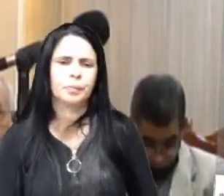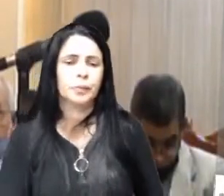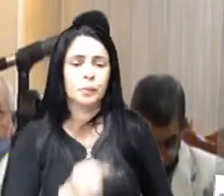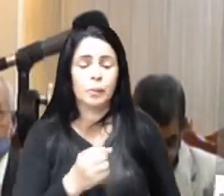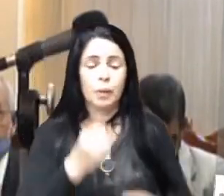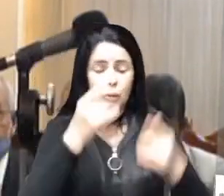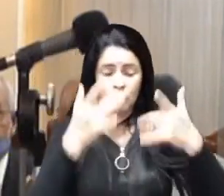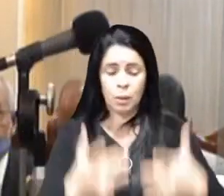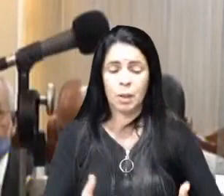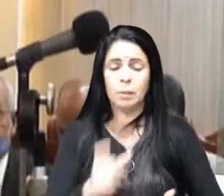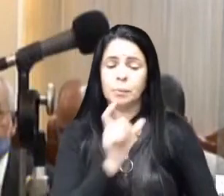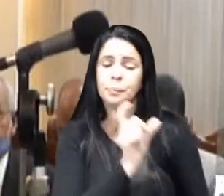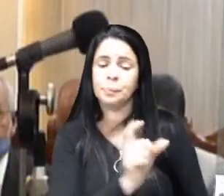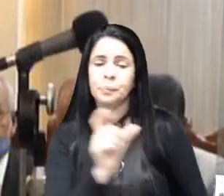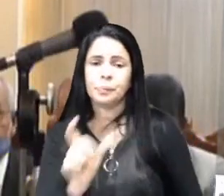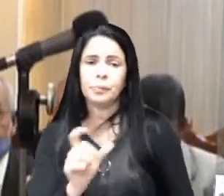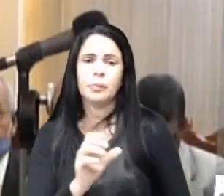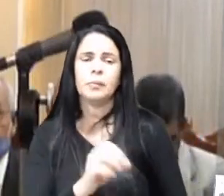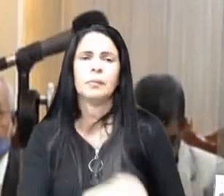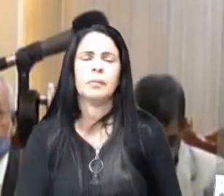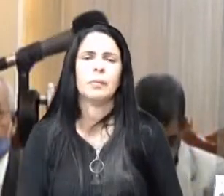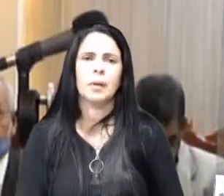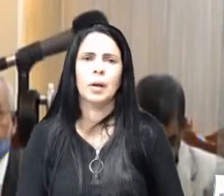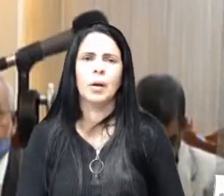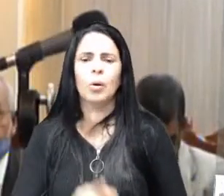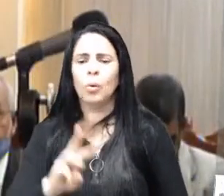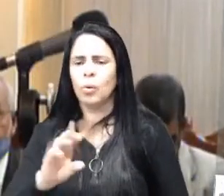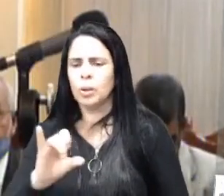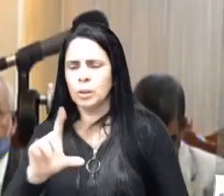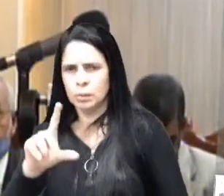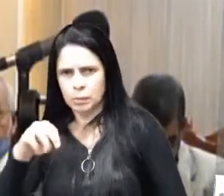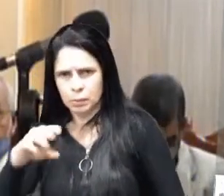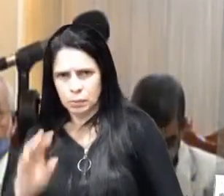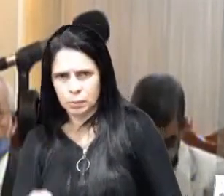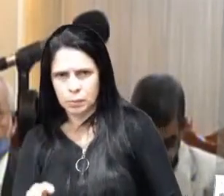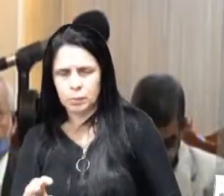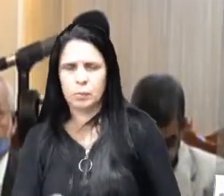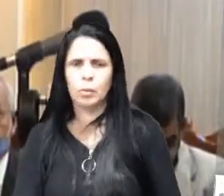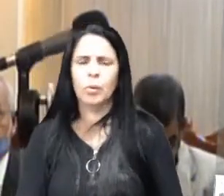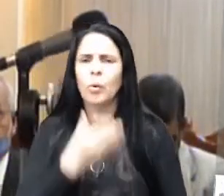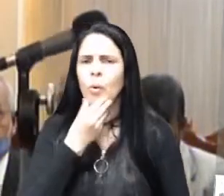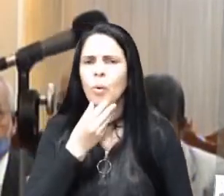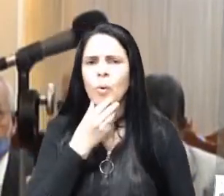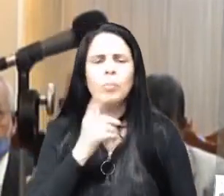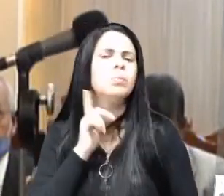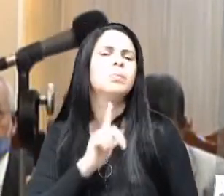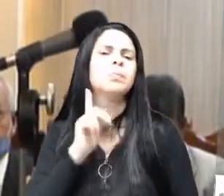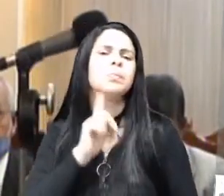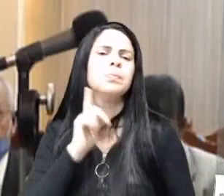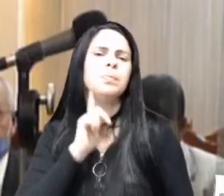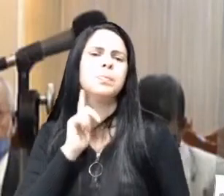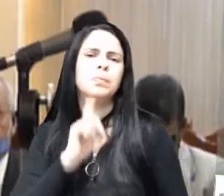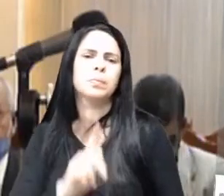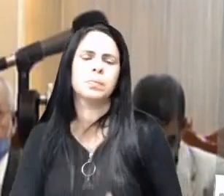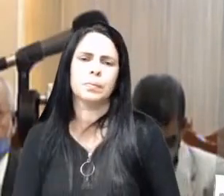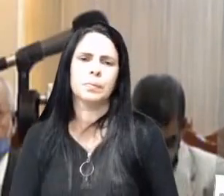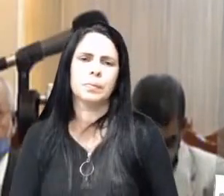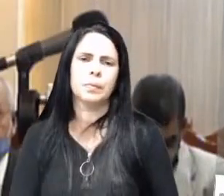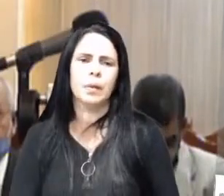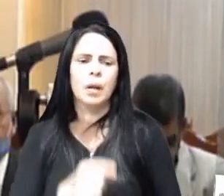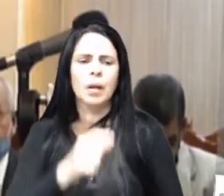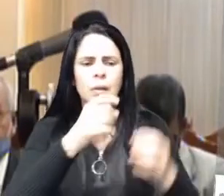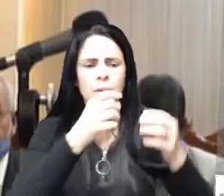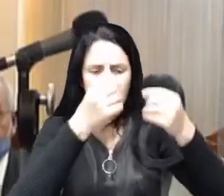Barclay, um homem de Deus, um americano, ele disse que a pessoa criteriosa é aquilo que distingue o que é